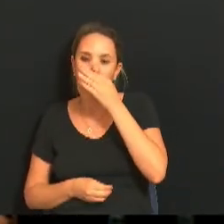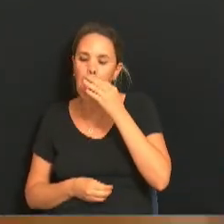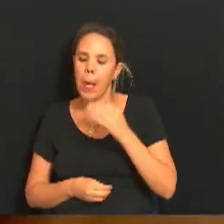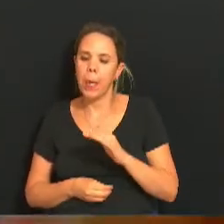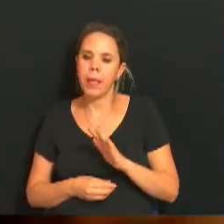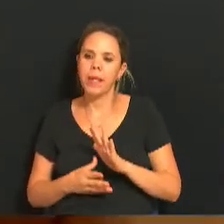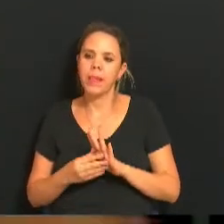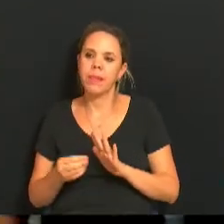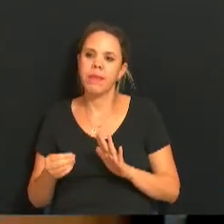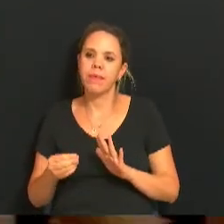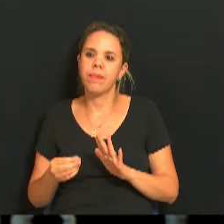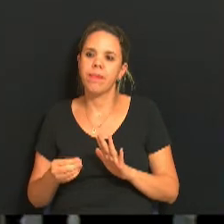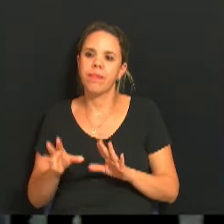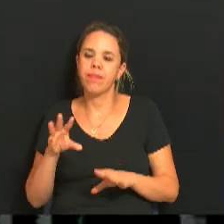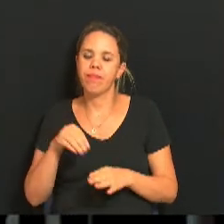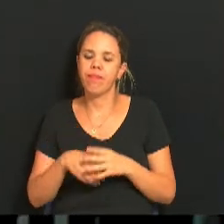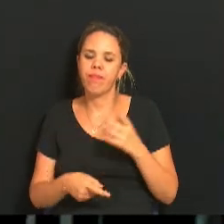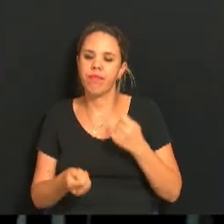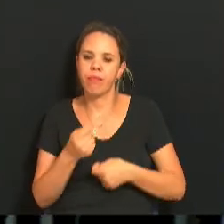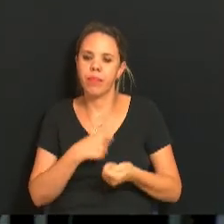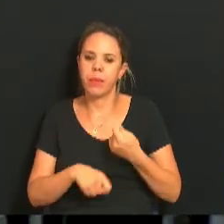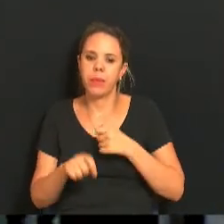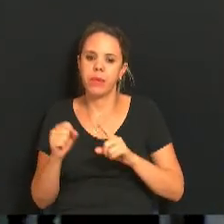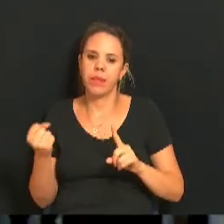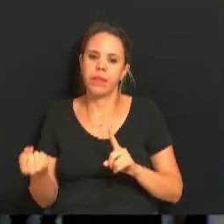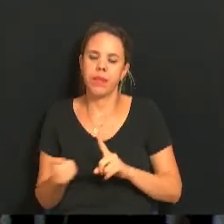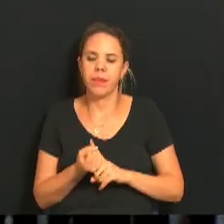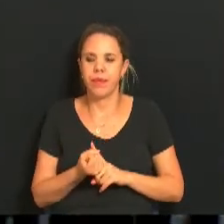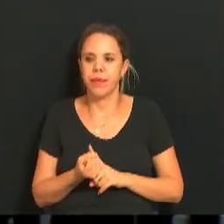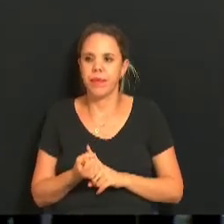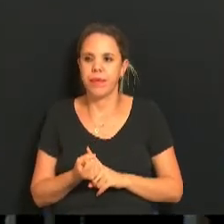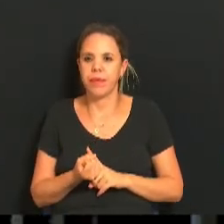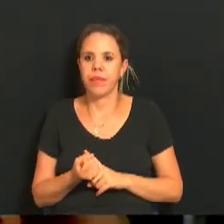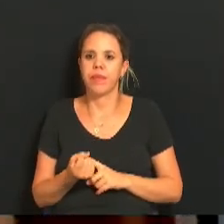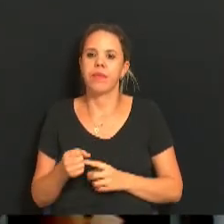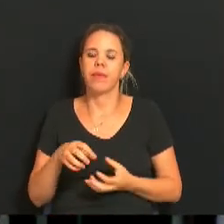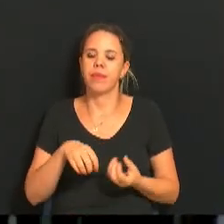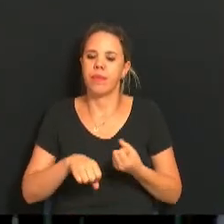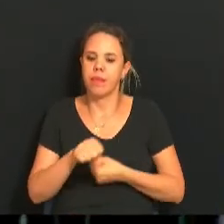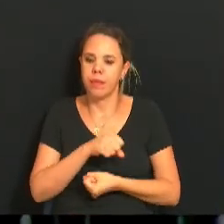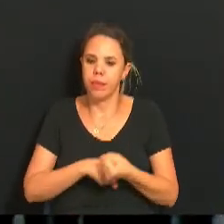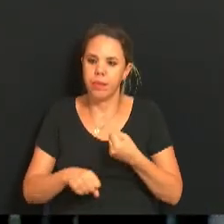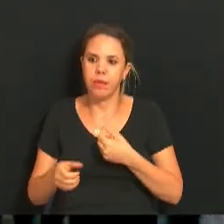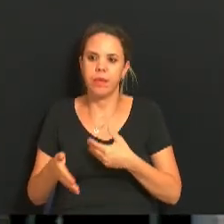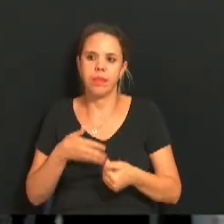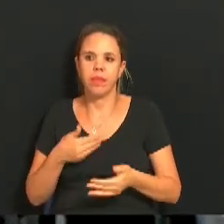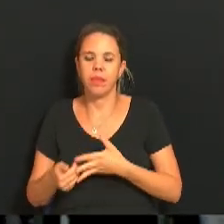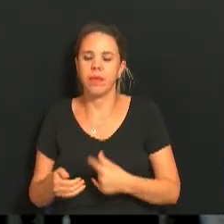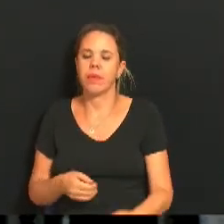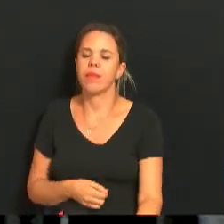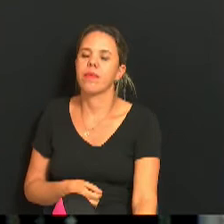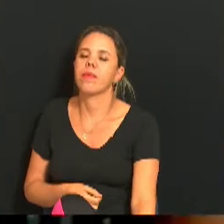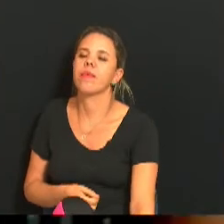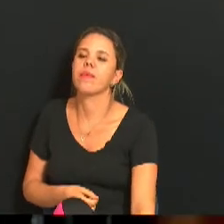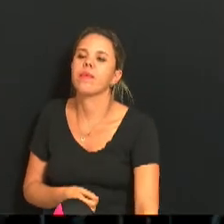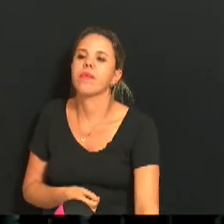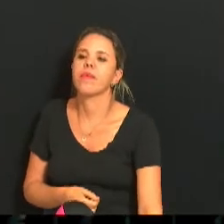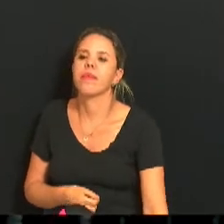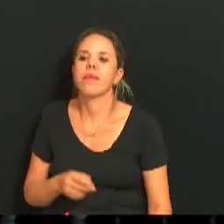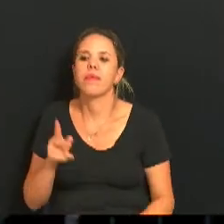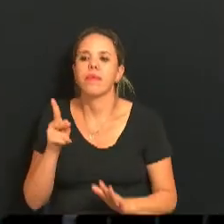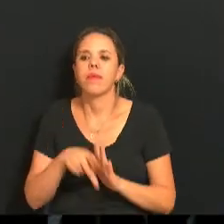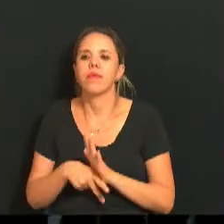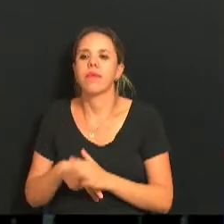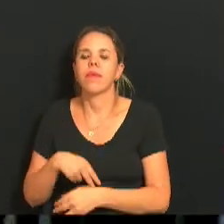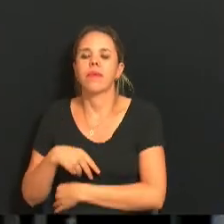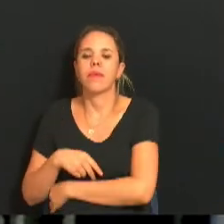o modelo de dentro assim econômico-social que é bastante sustentável independente do projeto é que possa